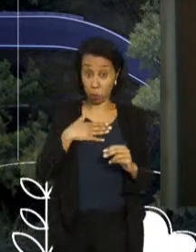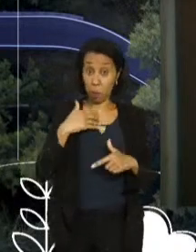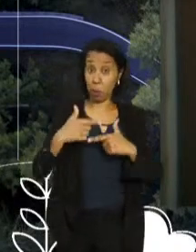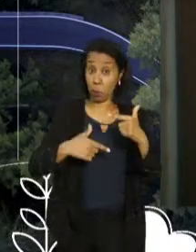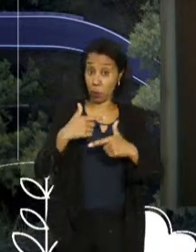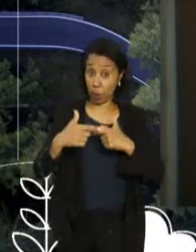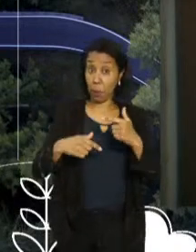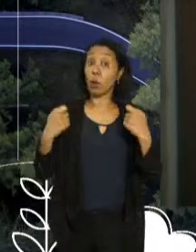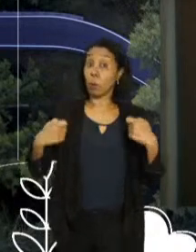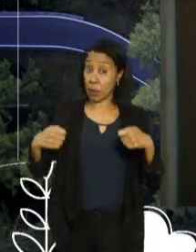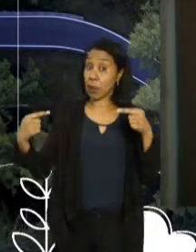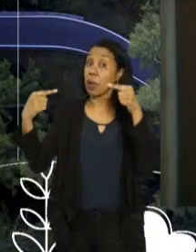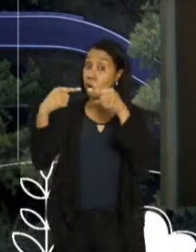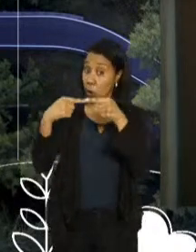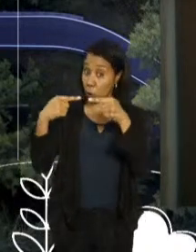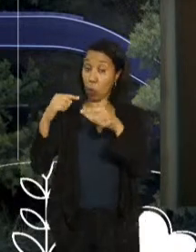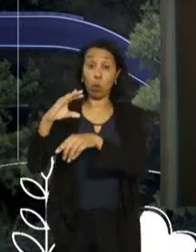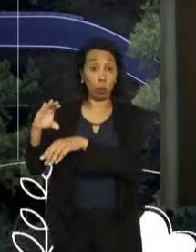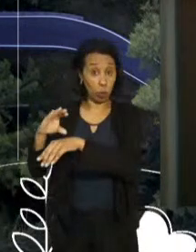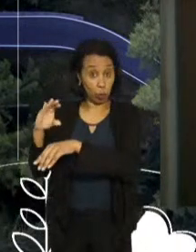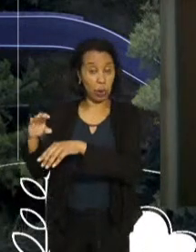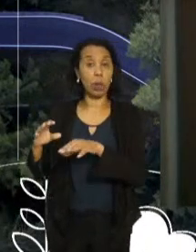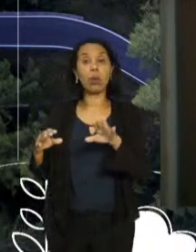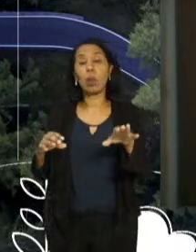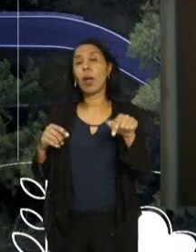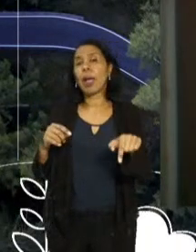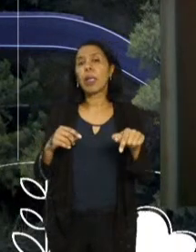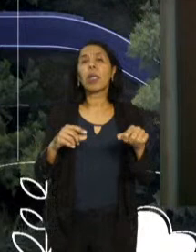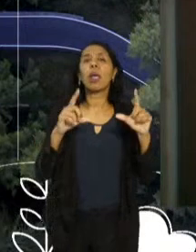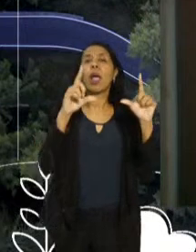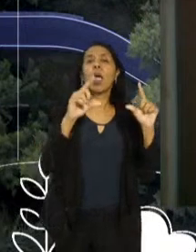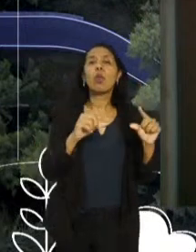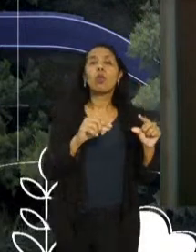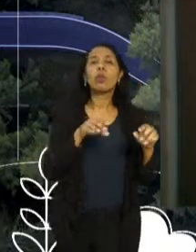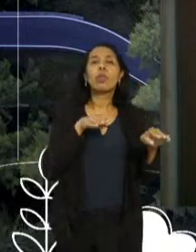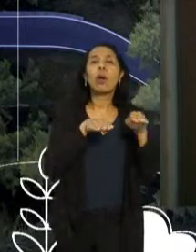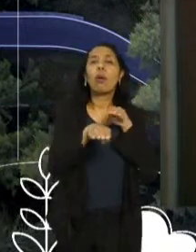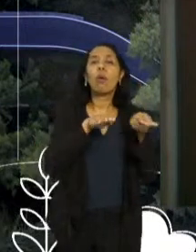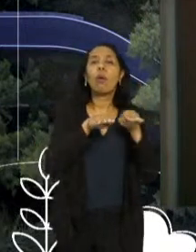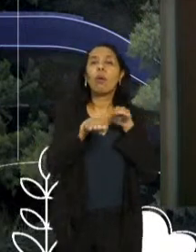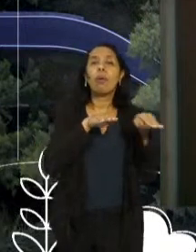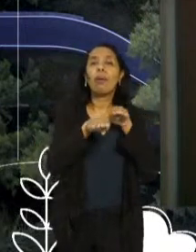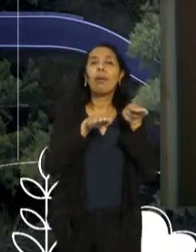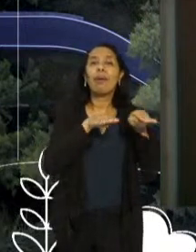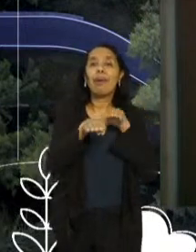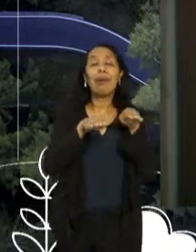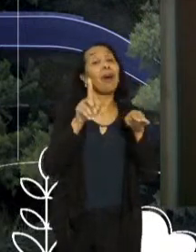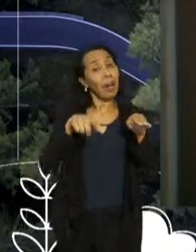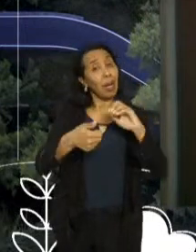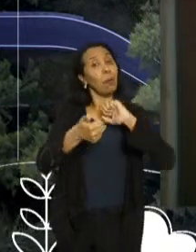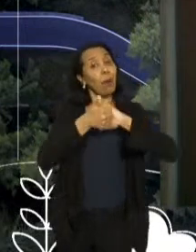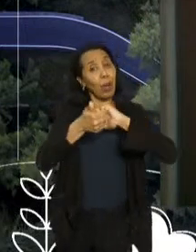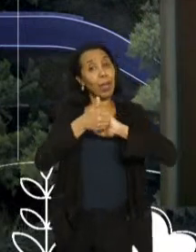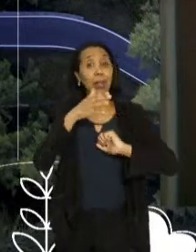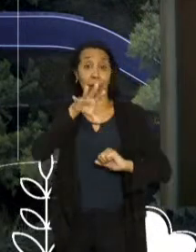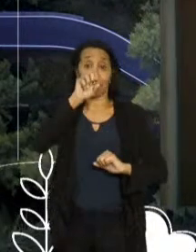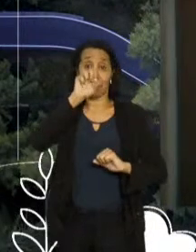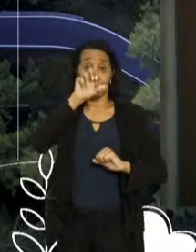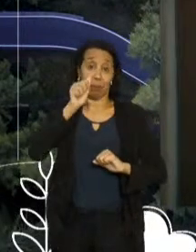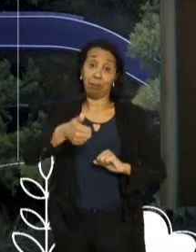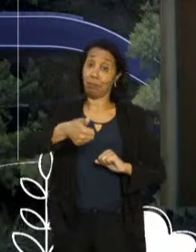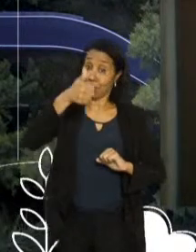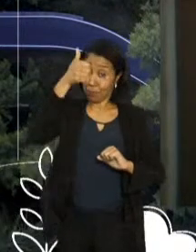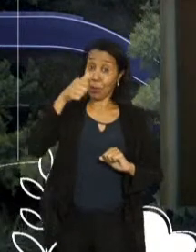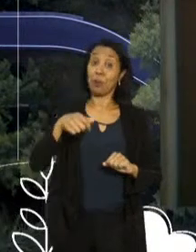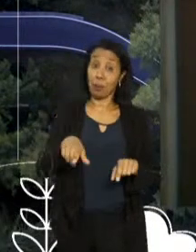com a pandemia nós tivemos, sim, pela redução de veículos, por exemplo, uma melhora na qualidade do ar em diversas regiões, inclusive